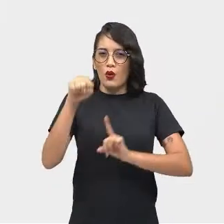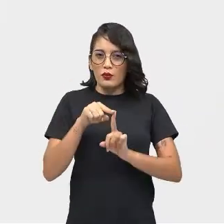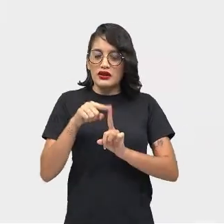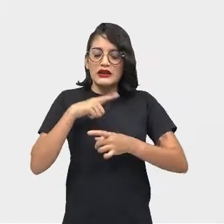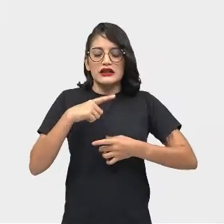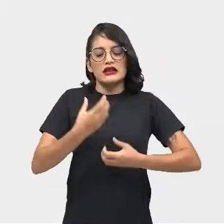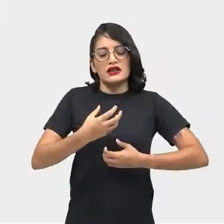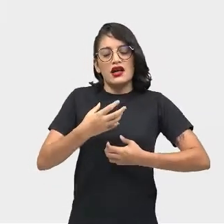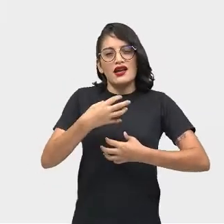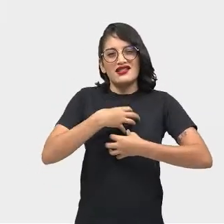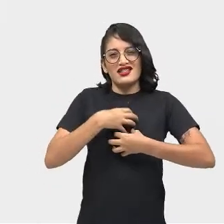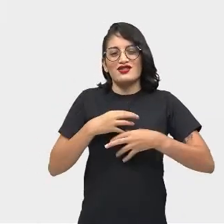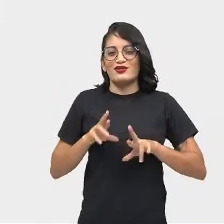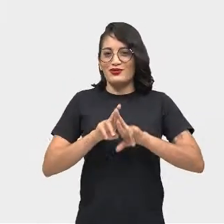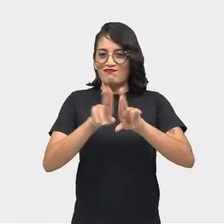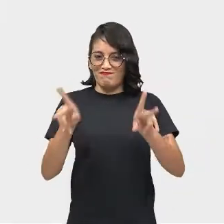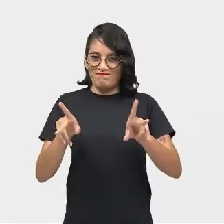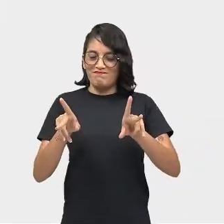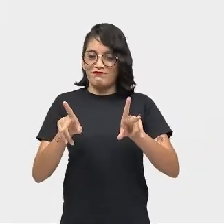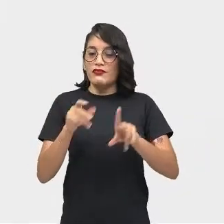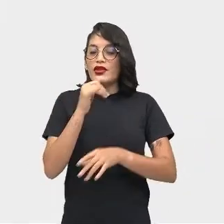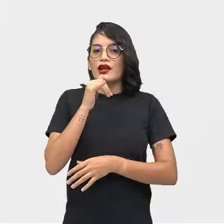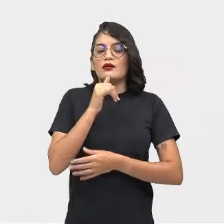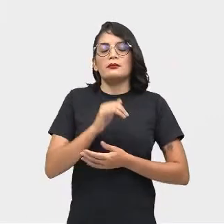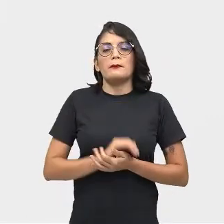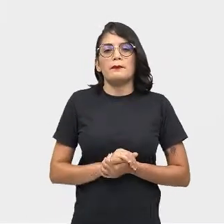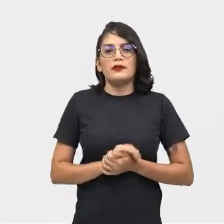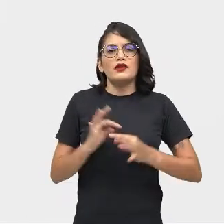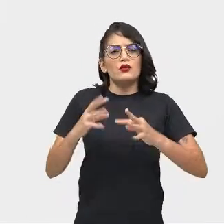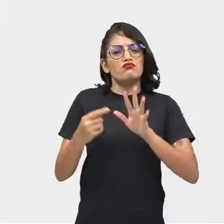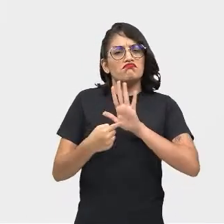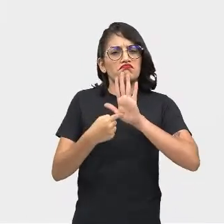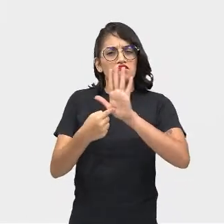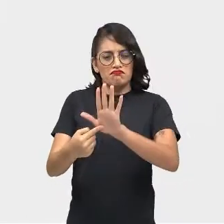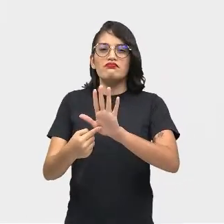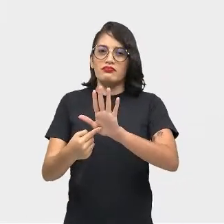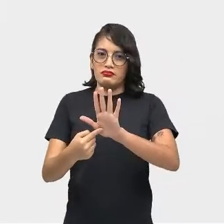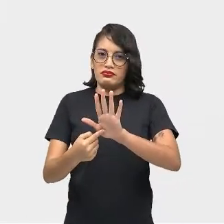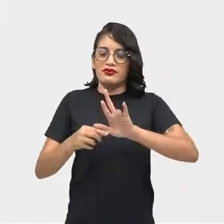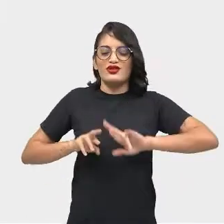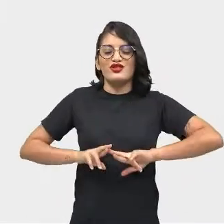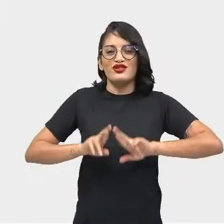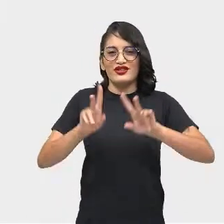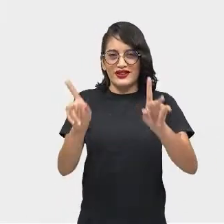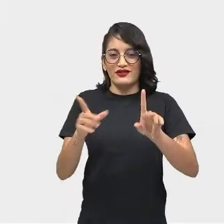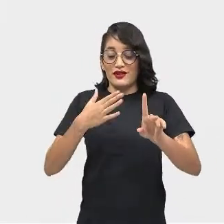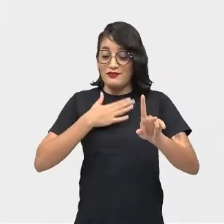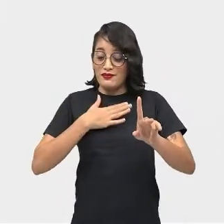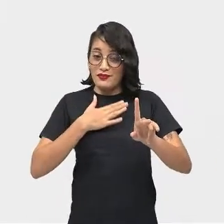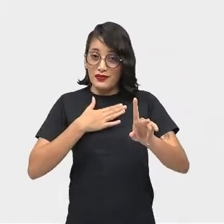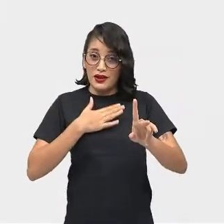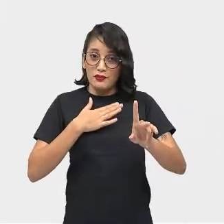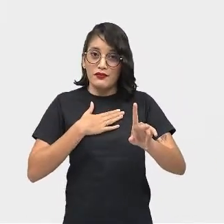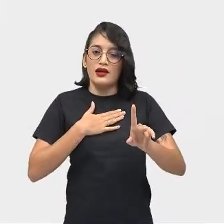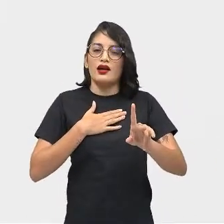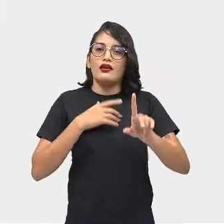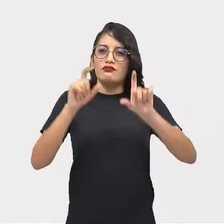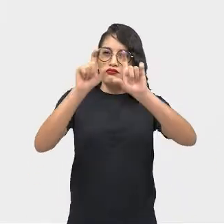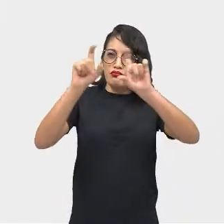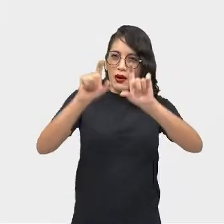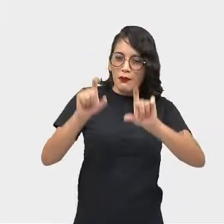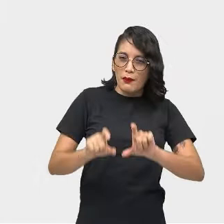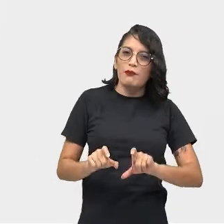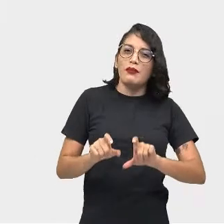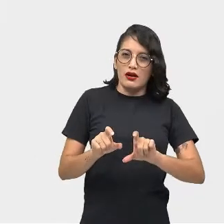de sentido, ou seja, aquilo que vai ser apresentado de forma diferente para mim em palavras.